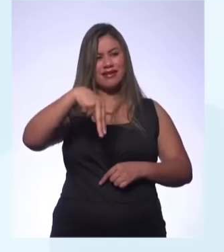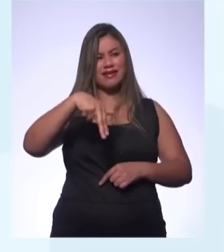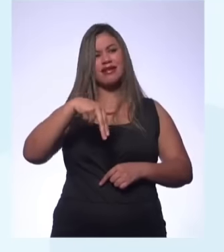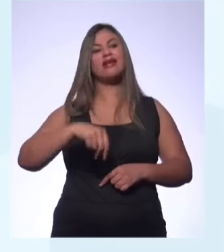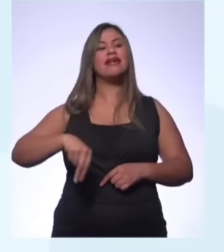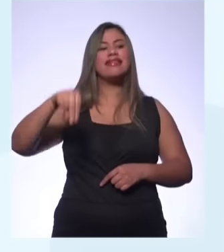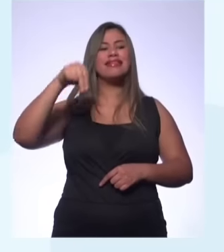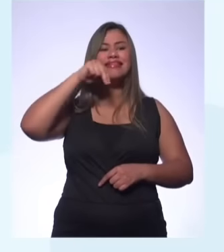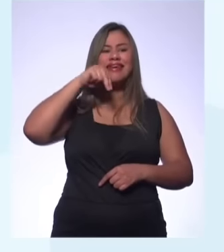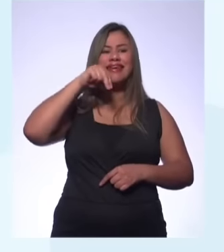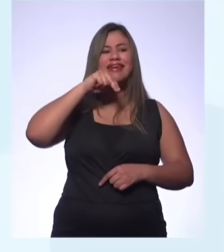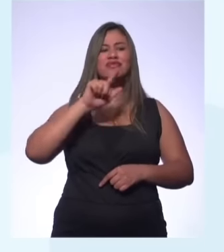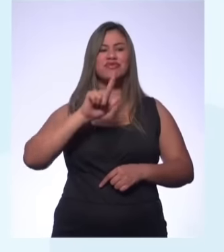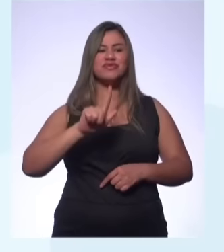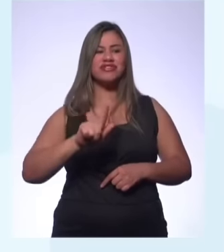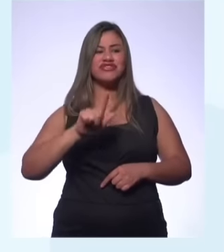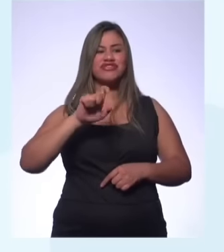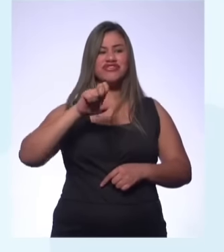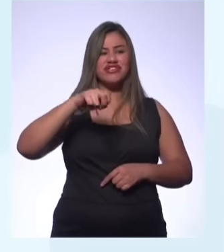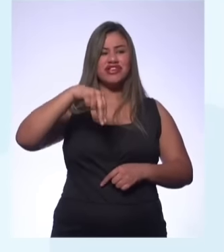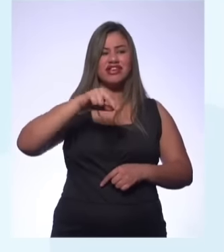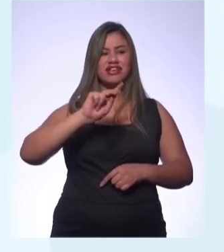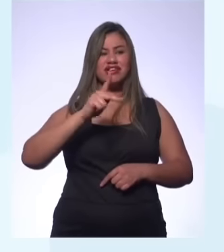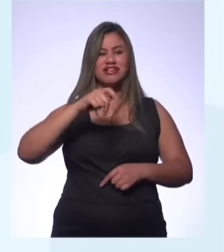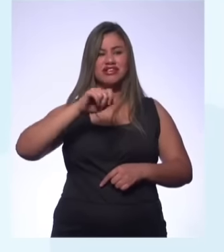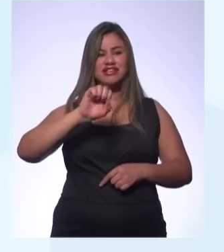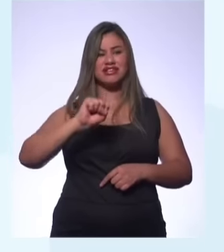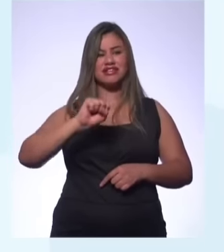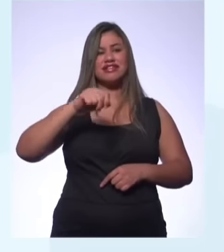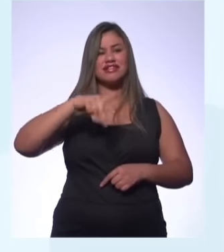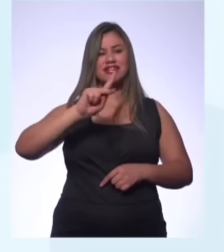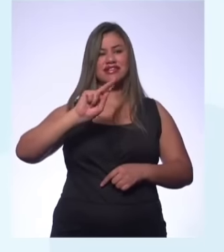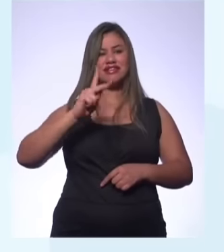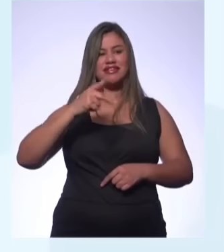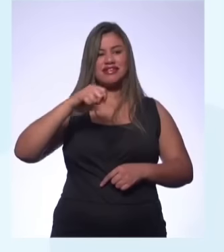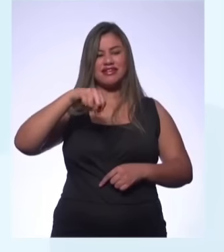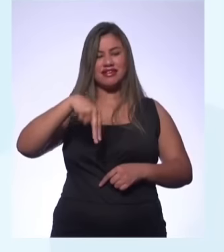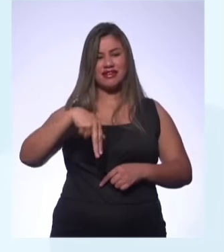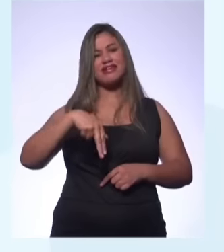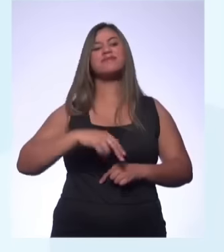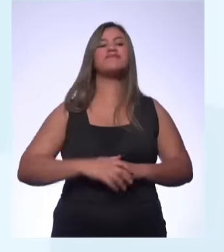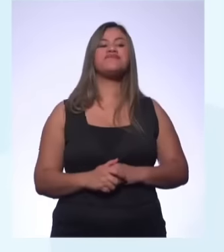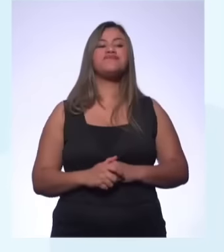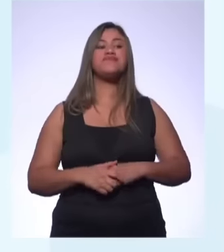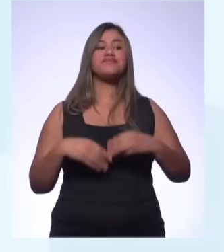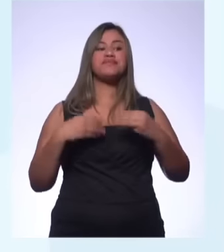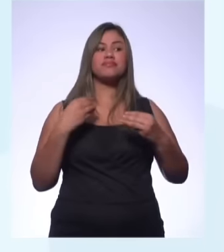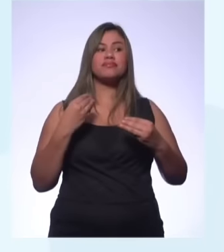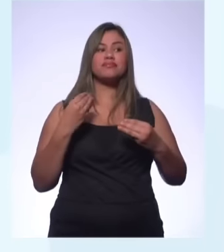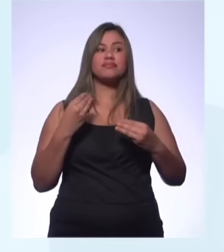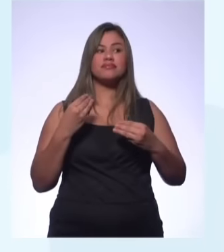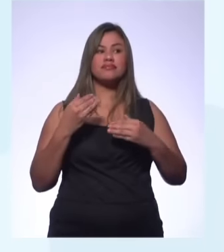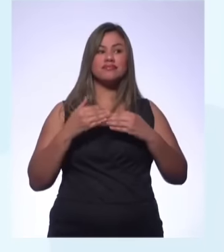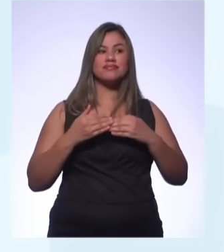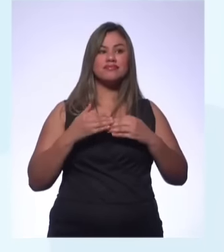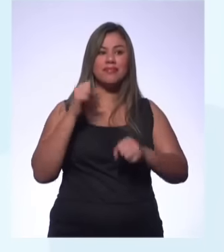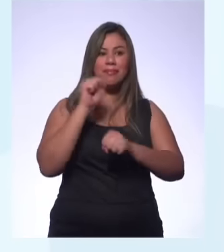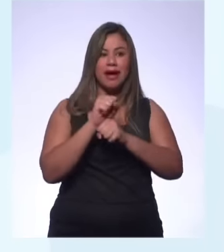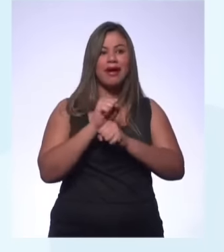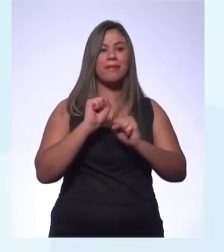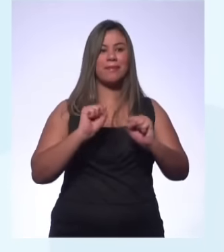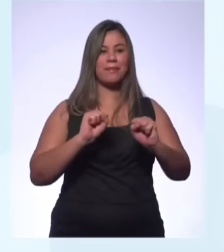lemos Gengis Gengis Khan, né? Khan. Porque eu tenho o hábito das línguas antigas, aí eu coloco o G. Então, Gengis Khan. Pode, pode Para parar agora? aqui,